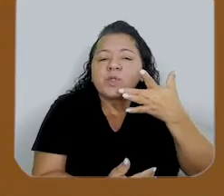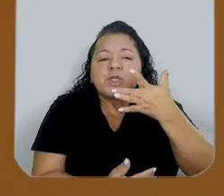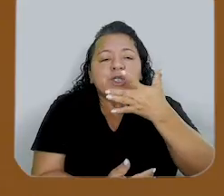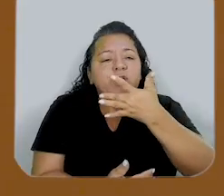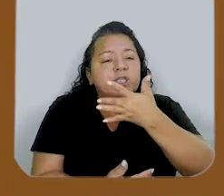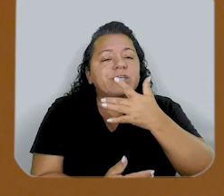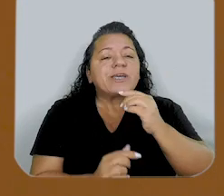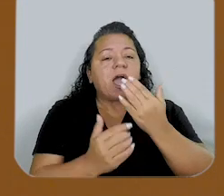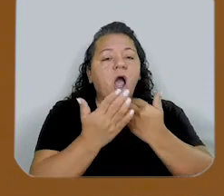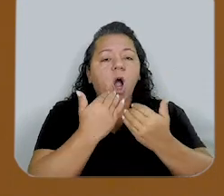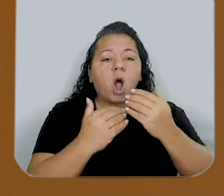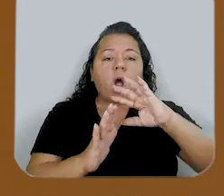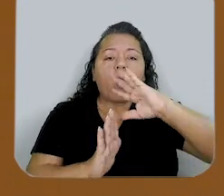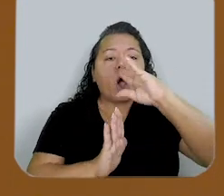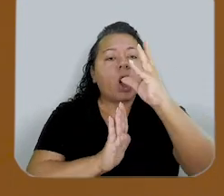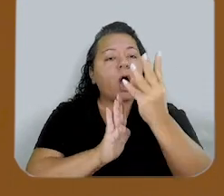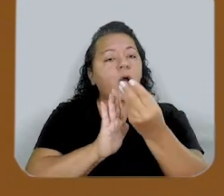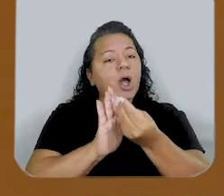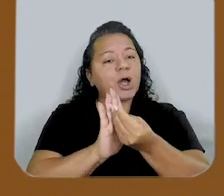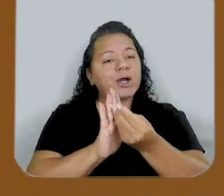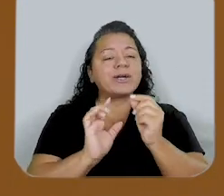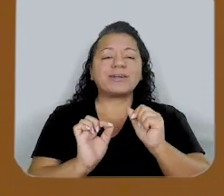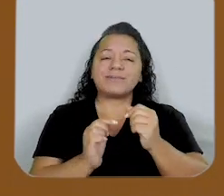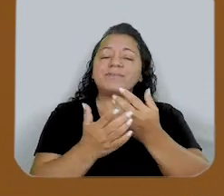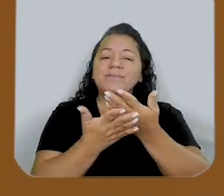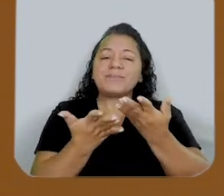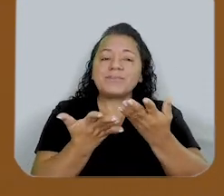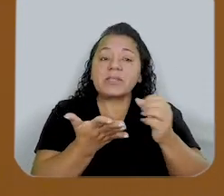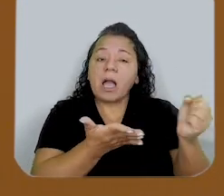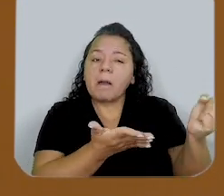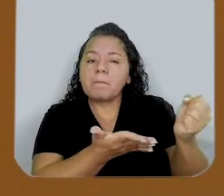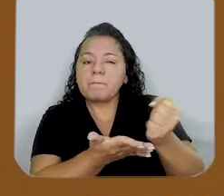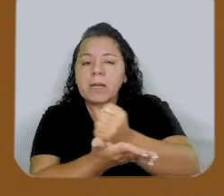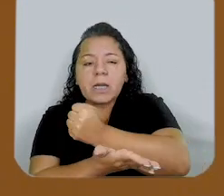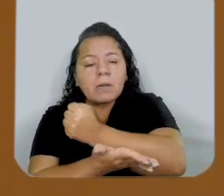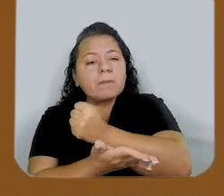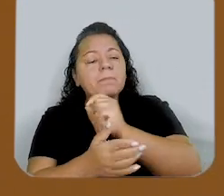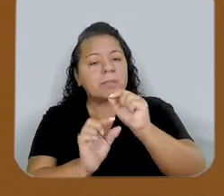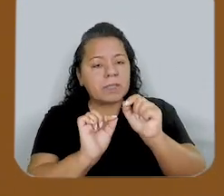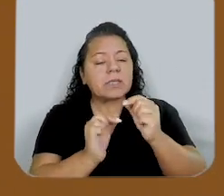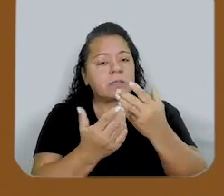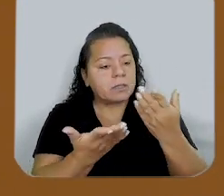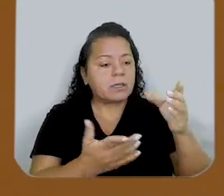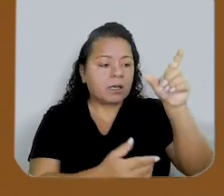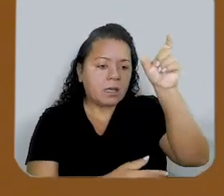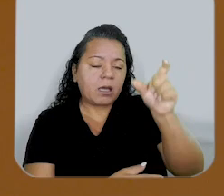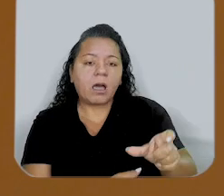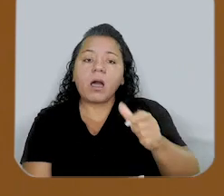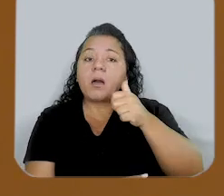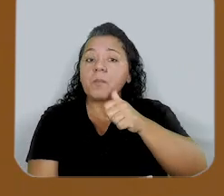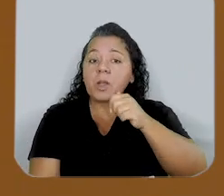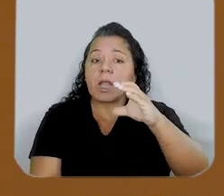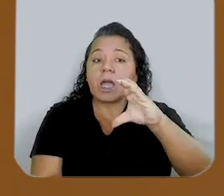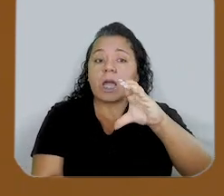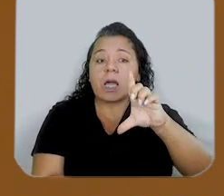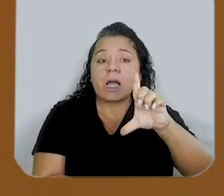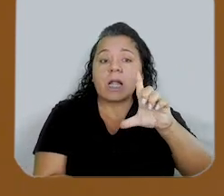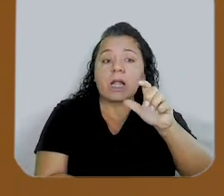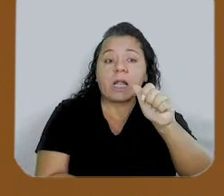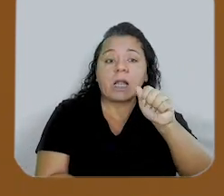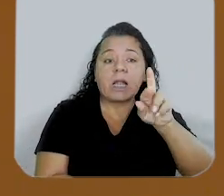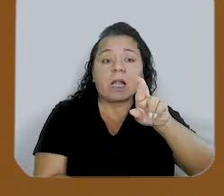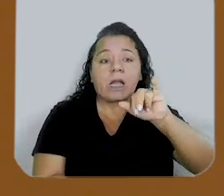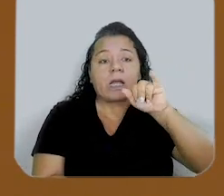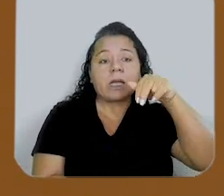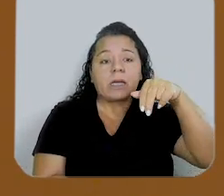amazônica. Eu acho que essa tentativa de apagamento que a Clarinda mesmo nos fala na entrevista, né, no documentário, é muito cruel,